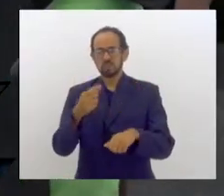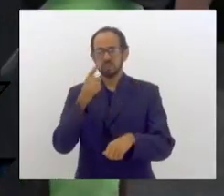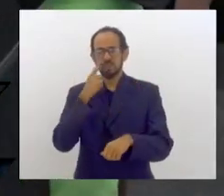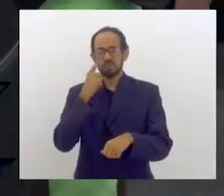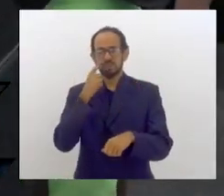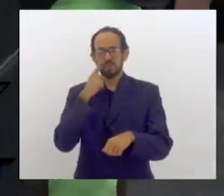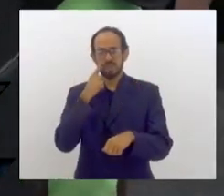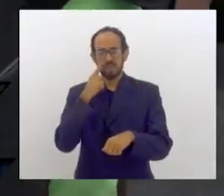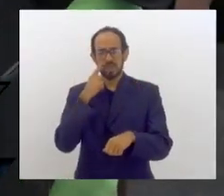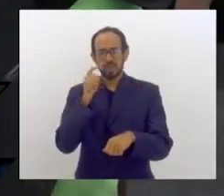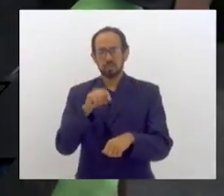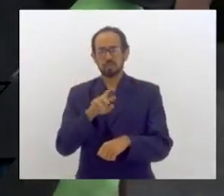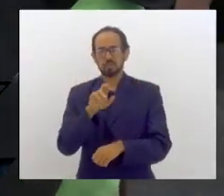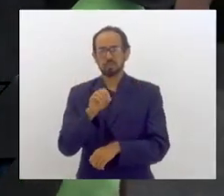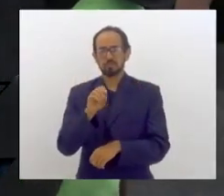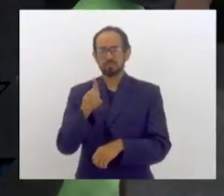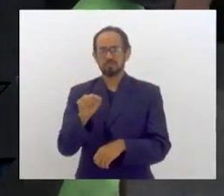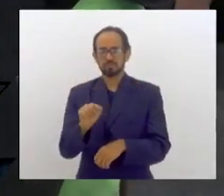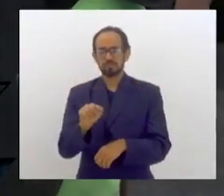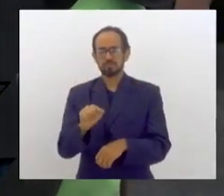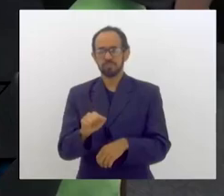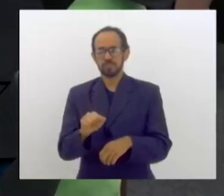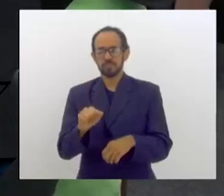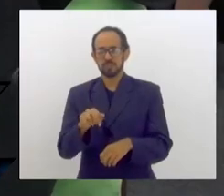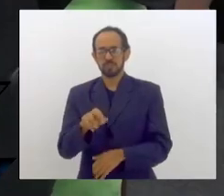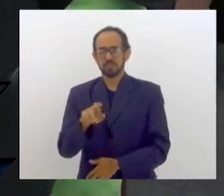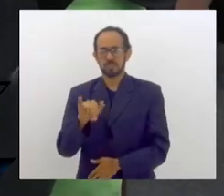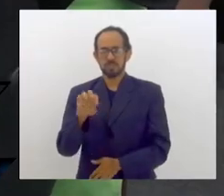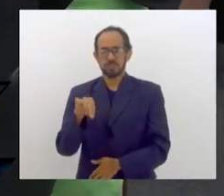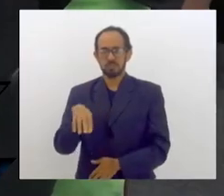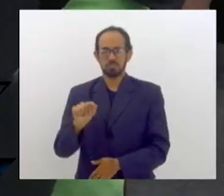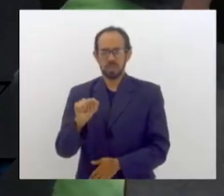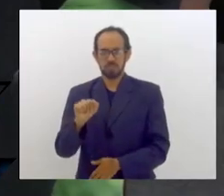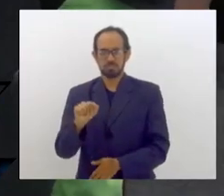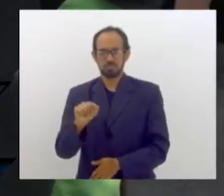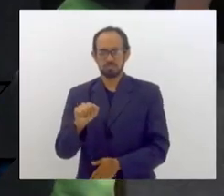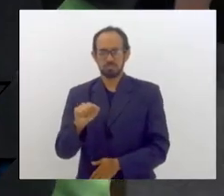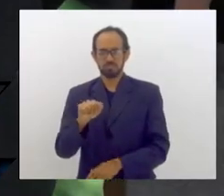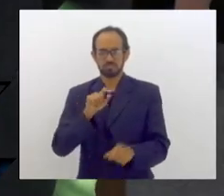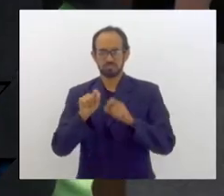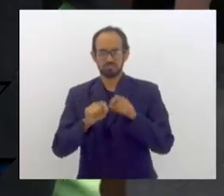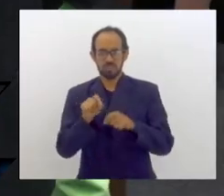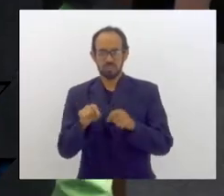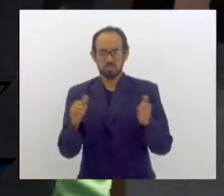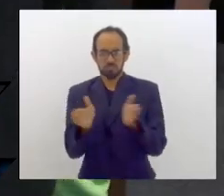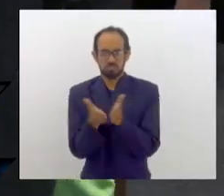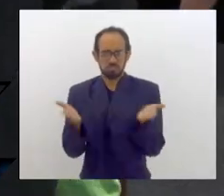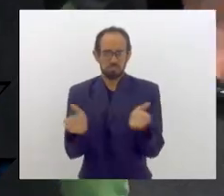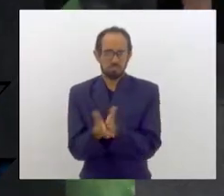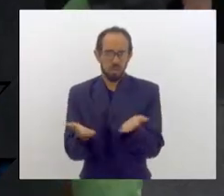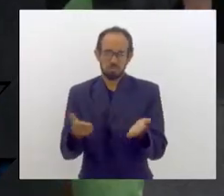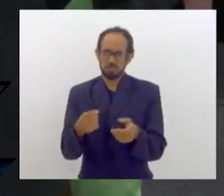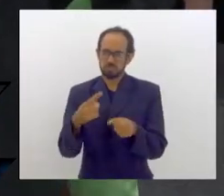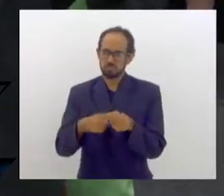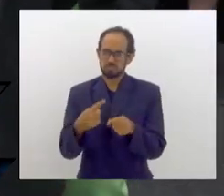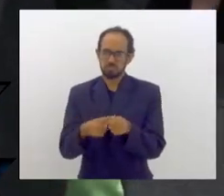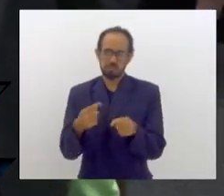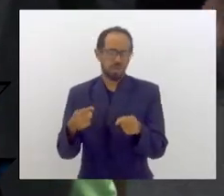roda de rima, por exemplo, quem já viu uma roda de rima? A rapaziada pobre da periferia não tem como